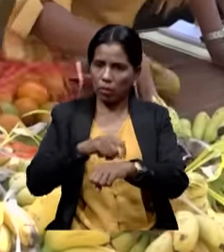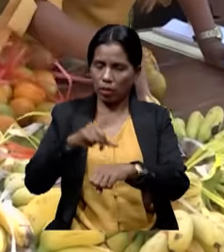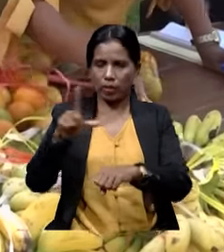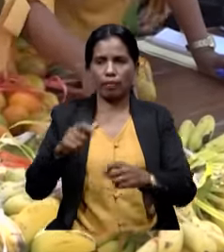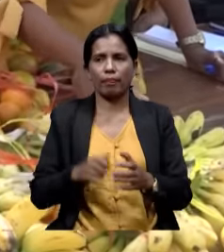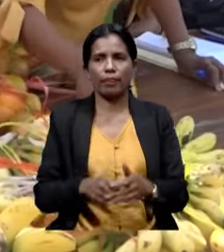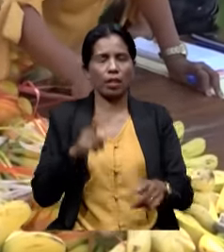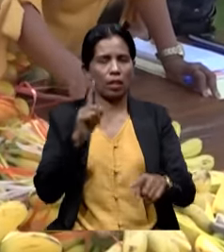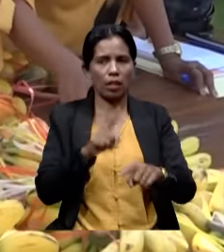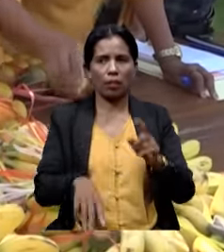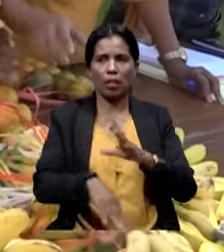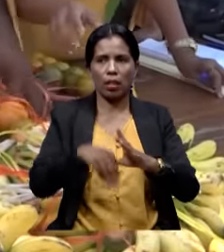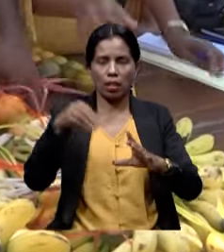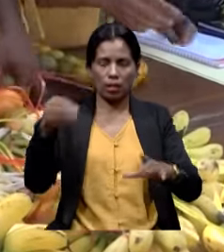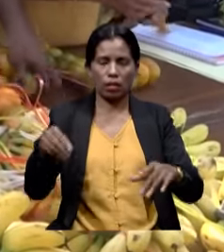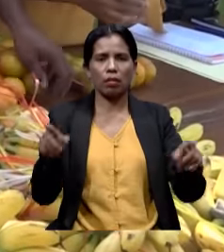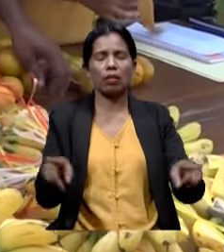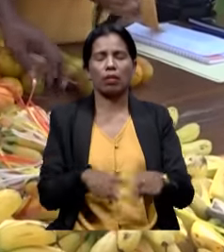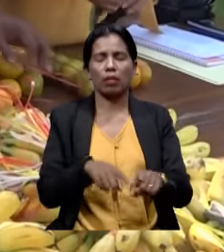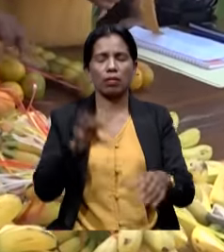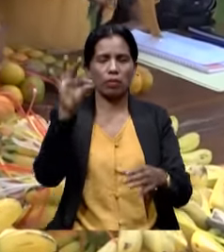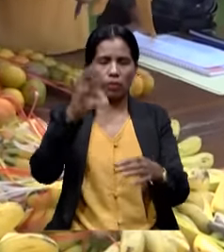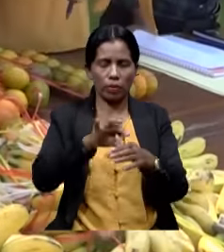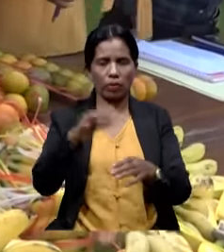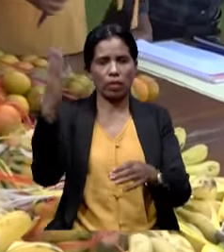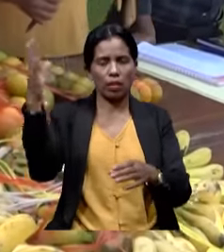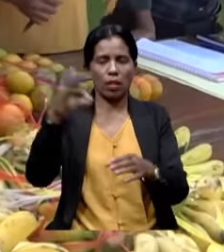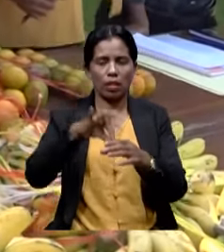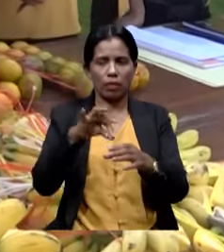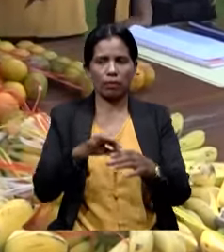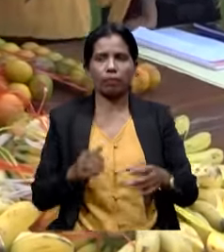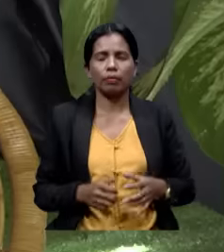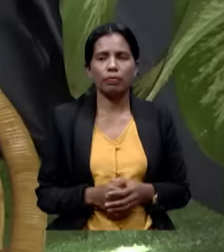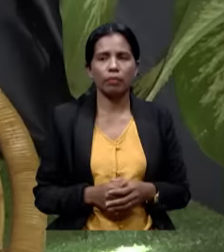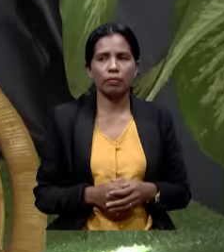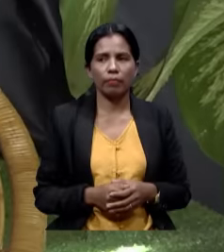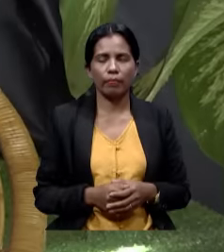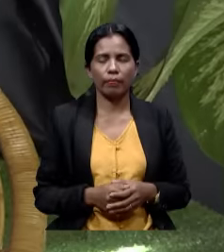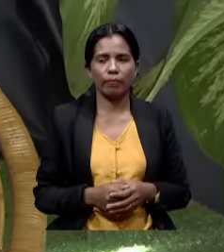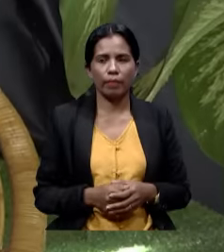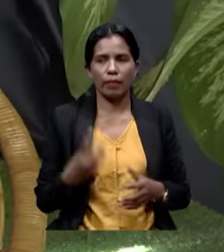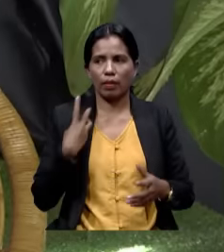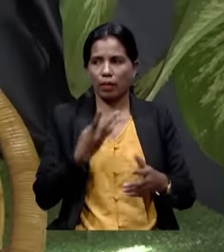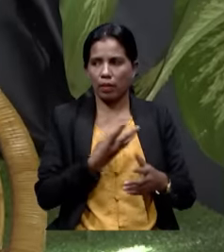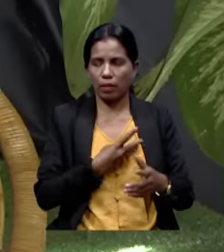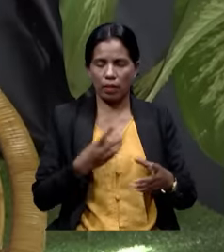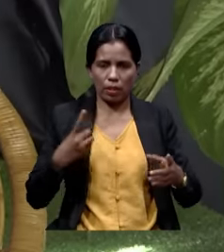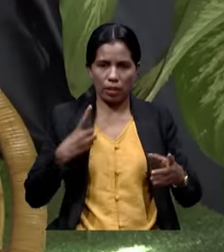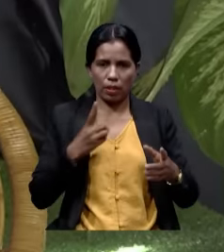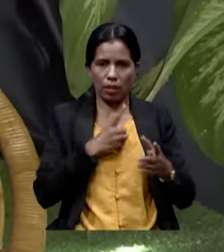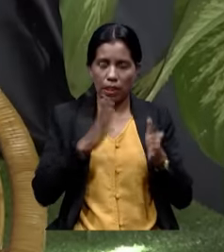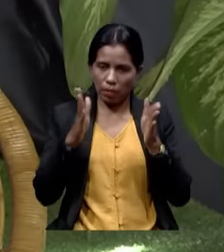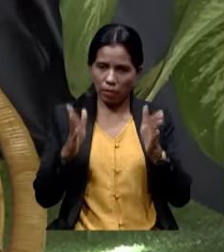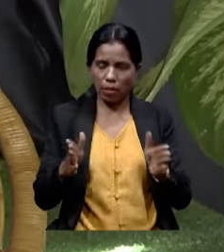no nela bela sai naindet pa votos e eleição. Mas infelizmente, itania deputado Balu